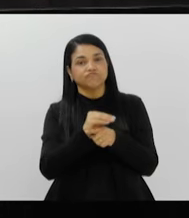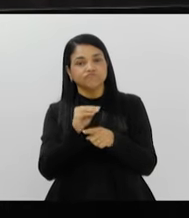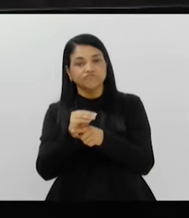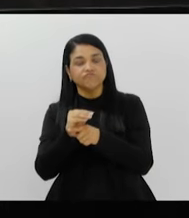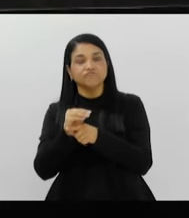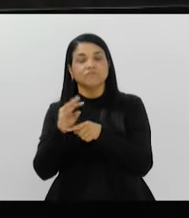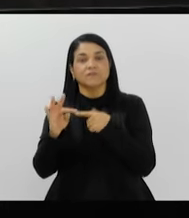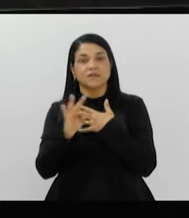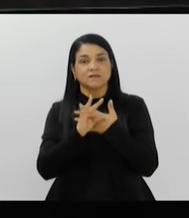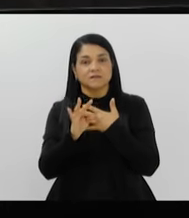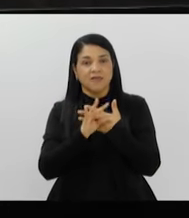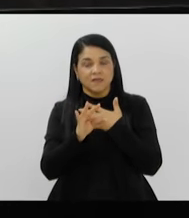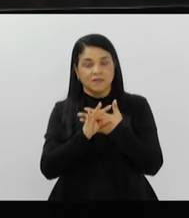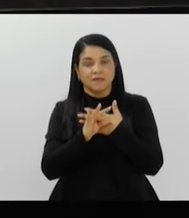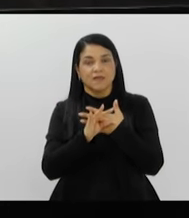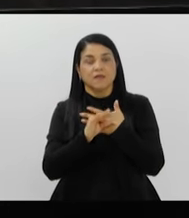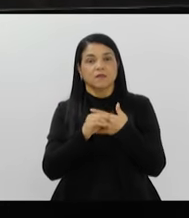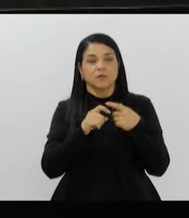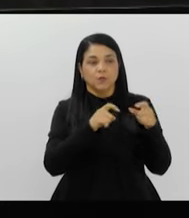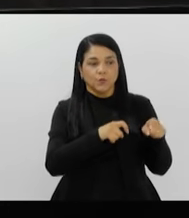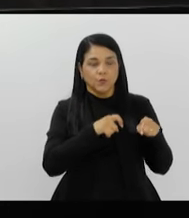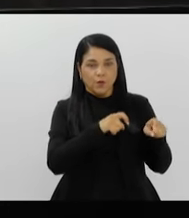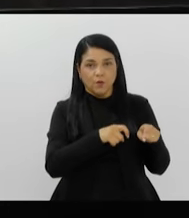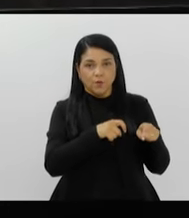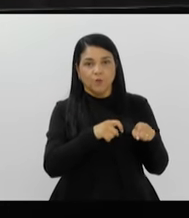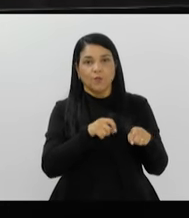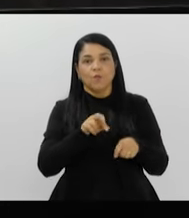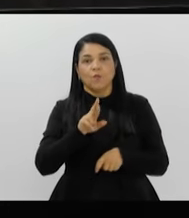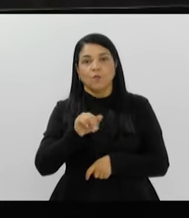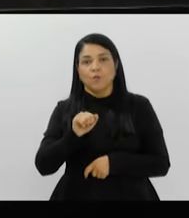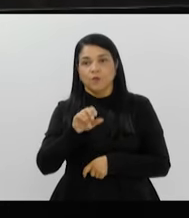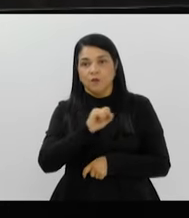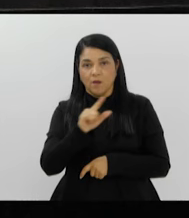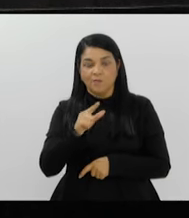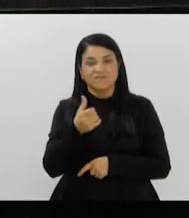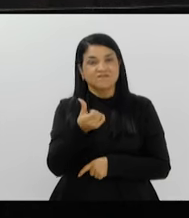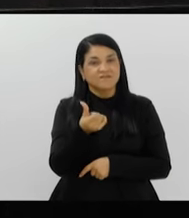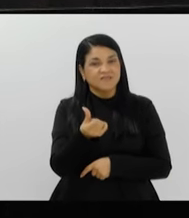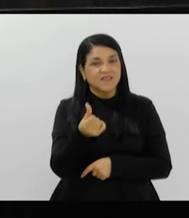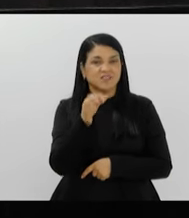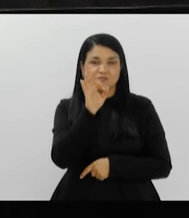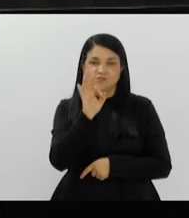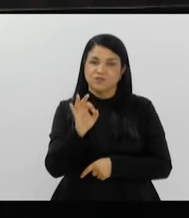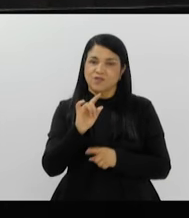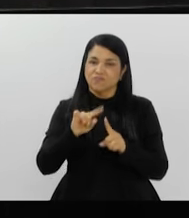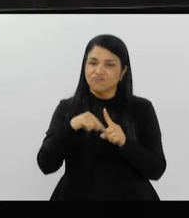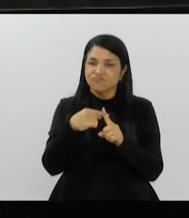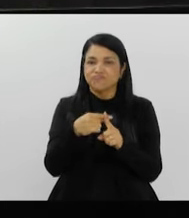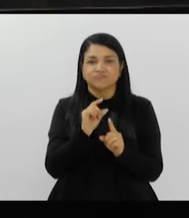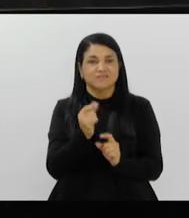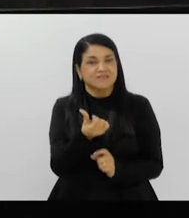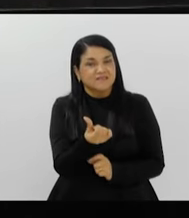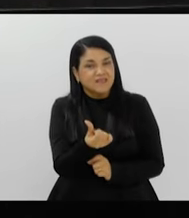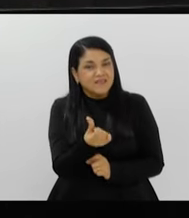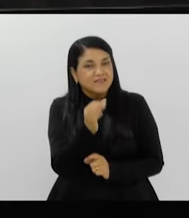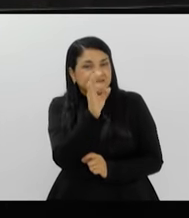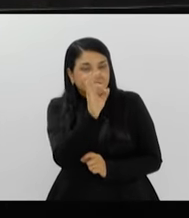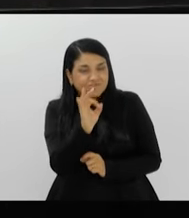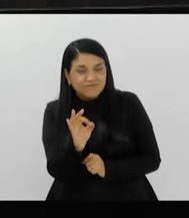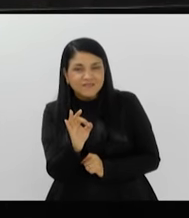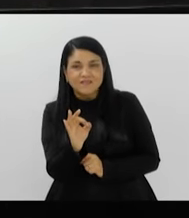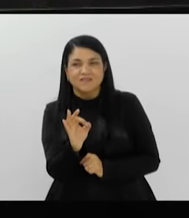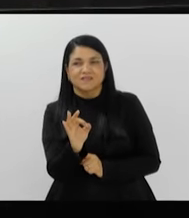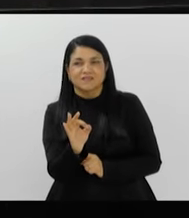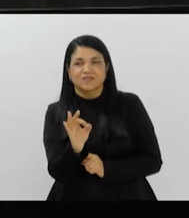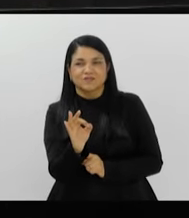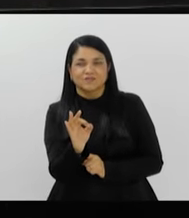rural, um pequeno aumento de 6%. Mas olhem, esse número,